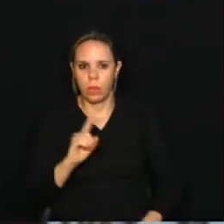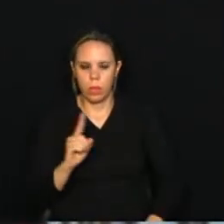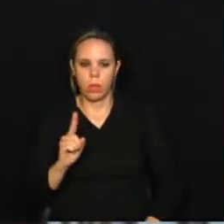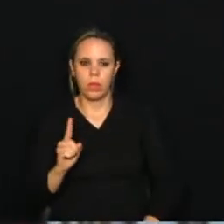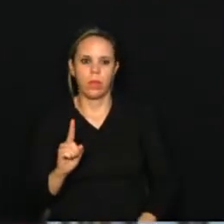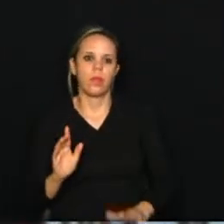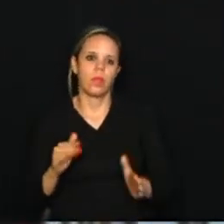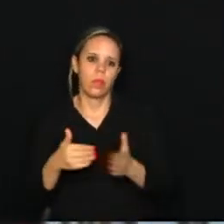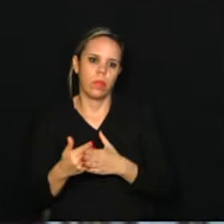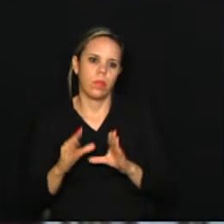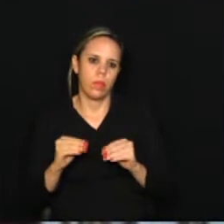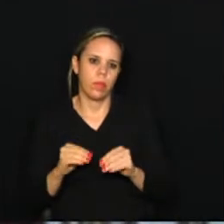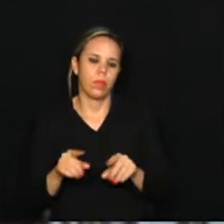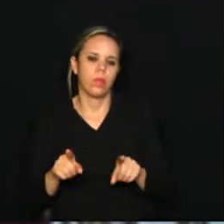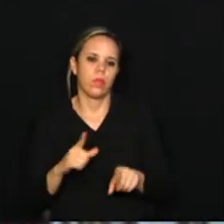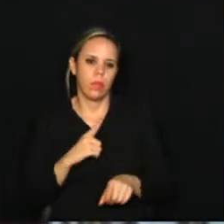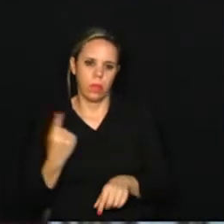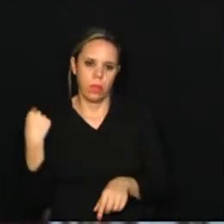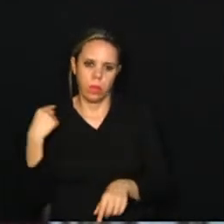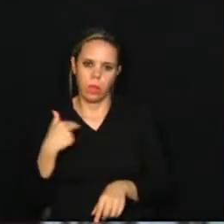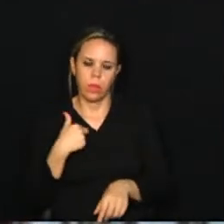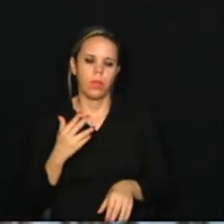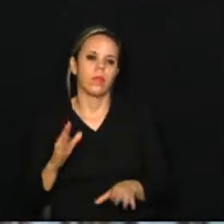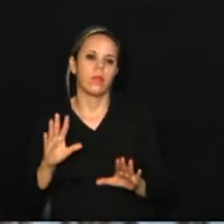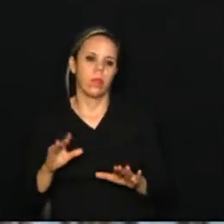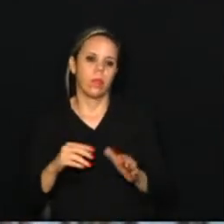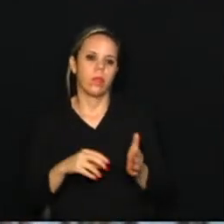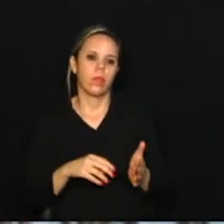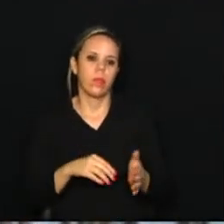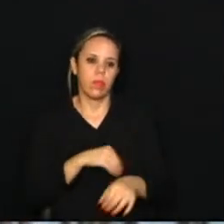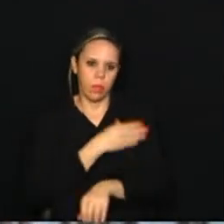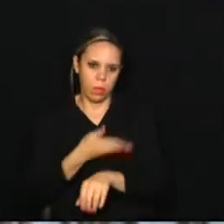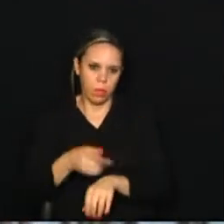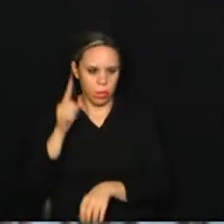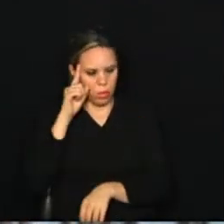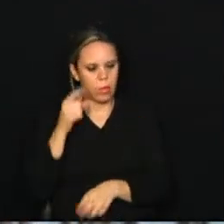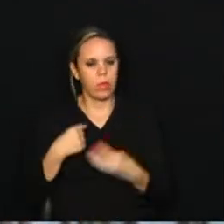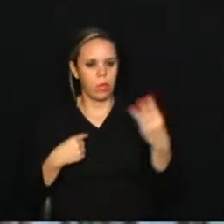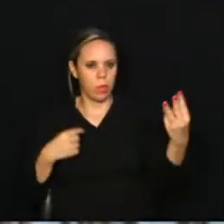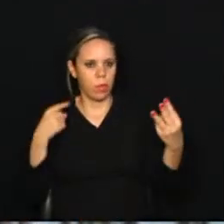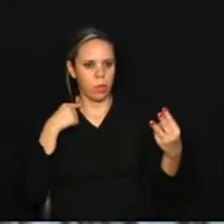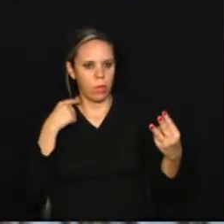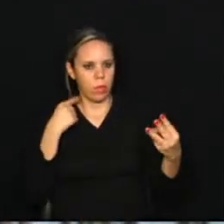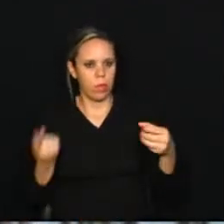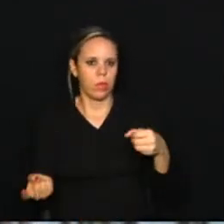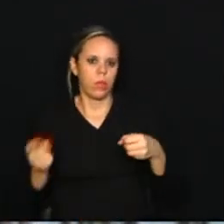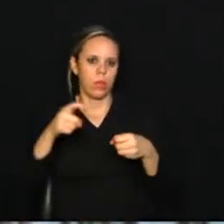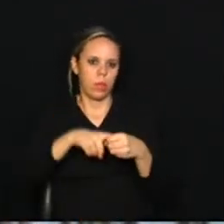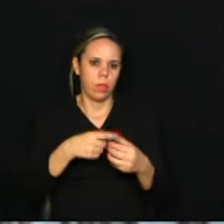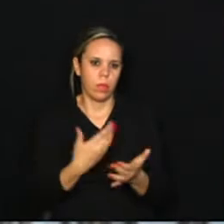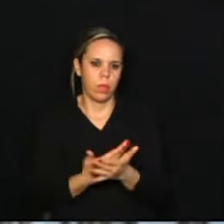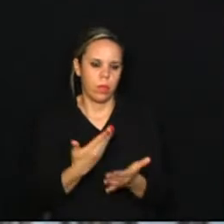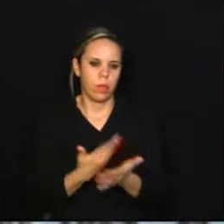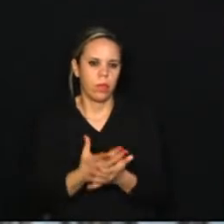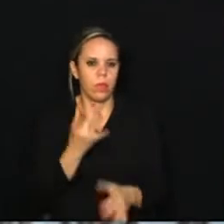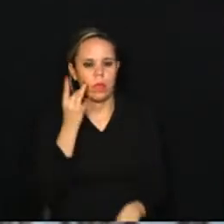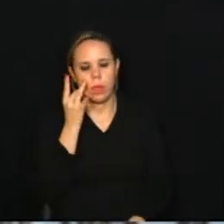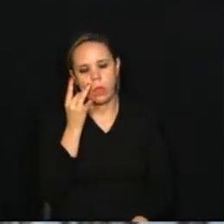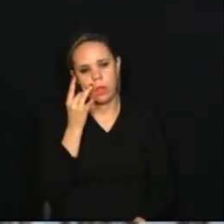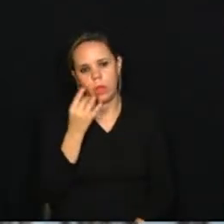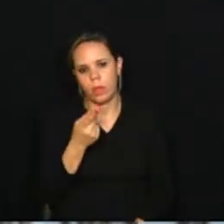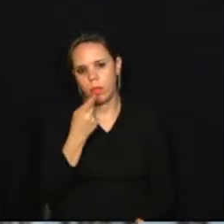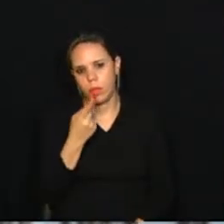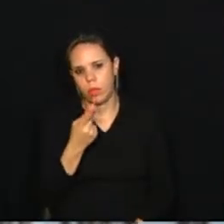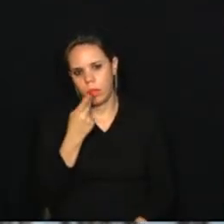de recolher, né? No dia 3 de maio voltou o que nós chamamos